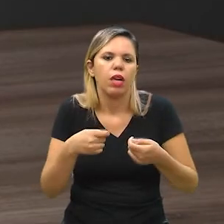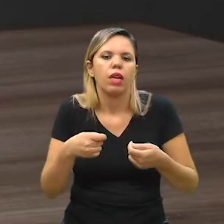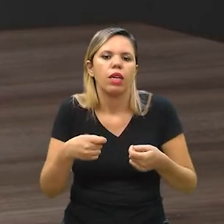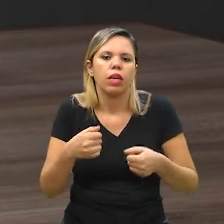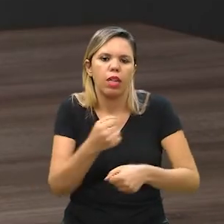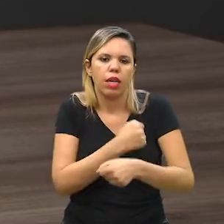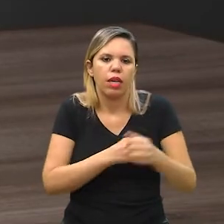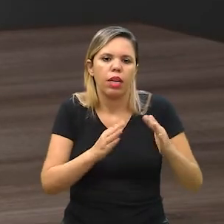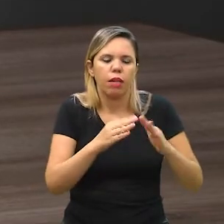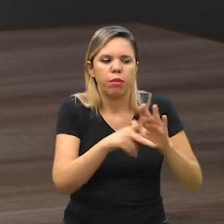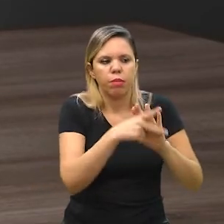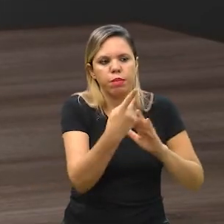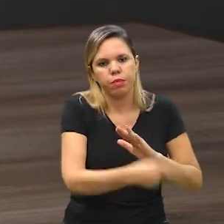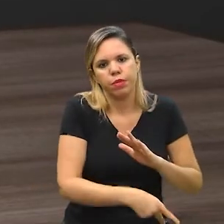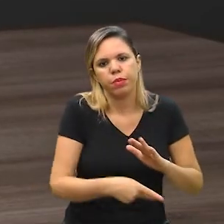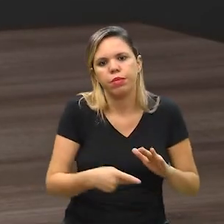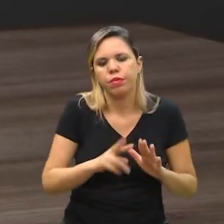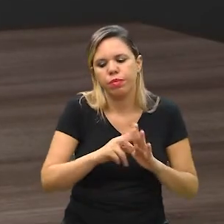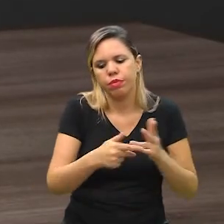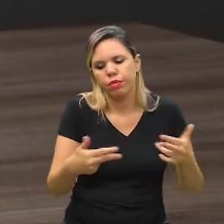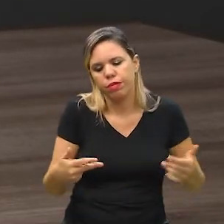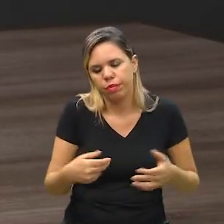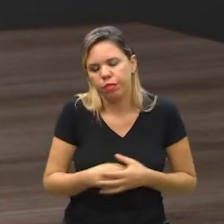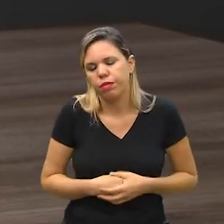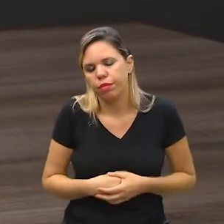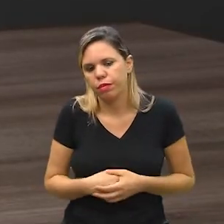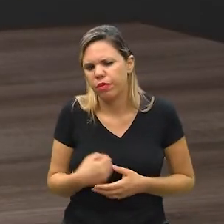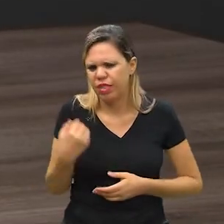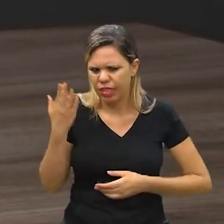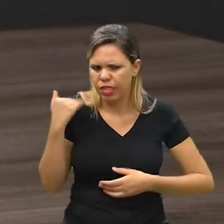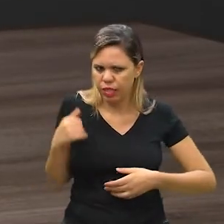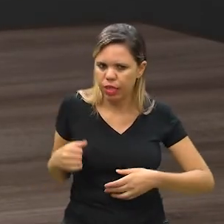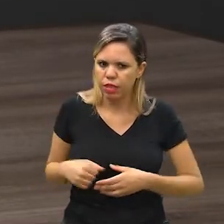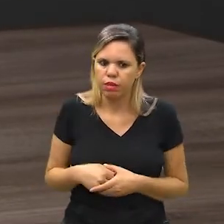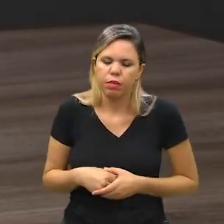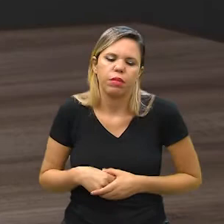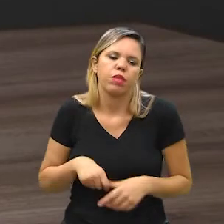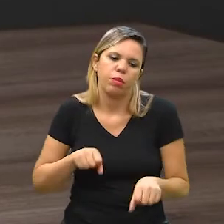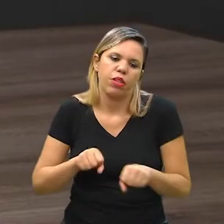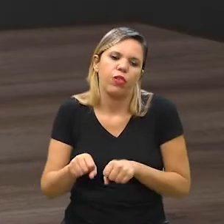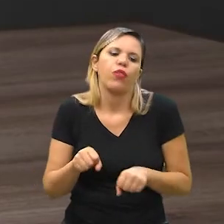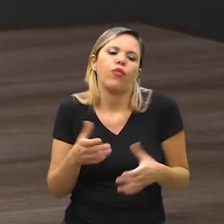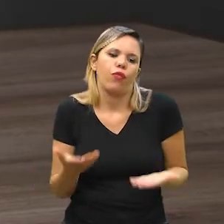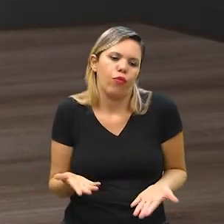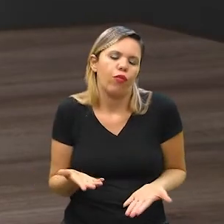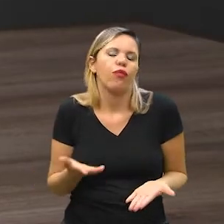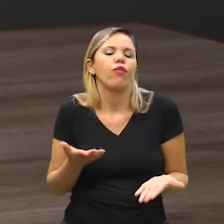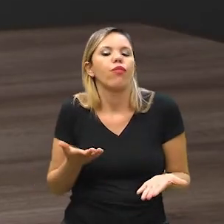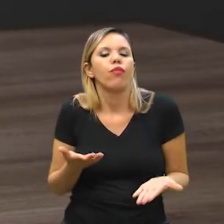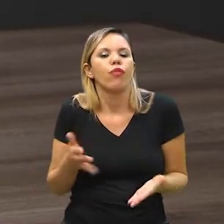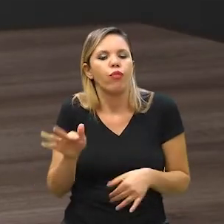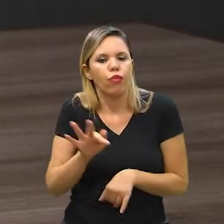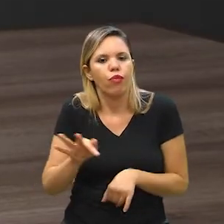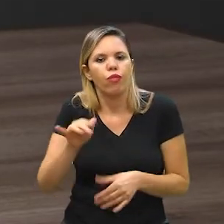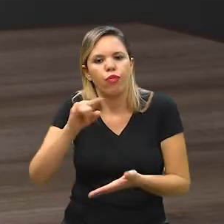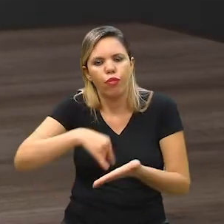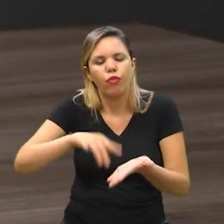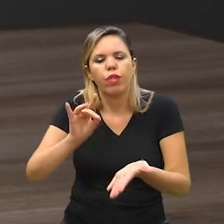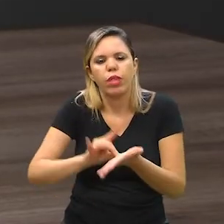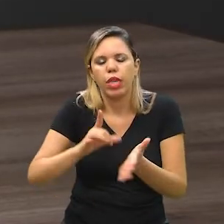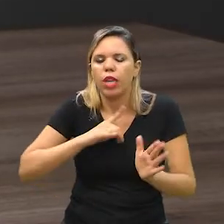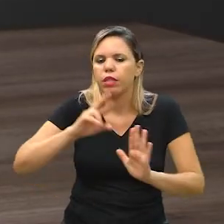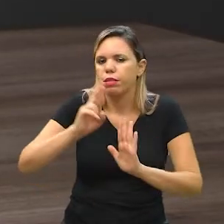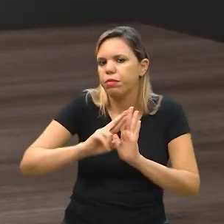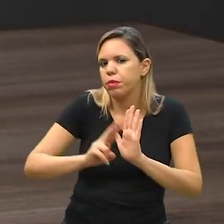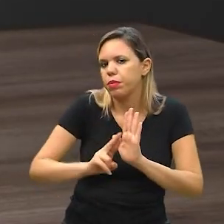alimentação na cozinha da própria casa e uma série de coisas. E a gente sabe que além da formalização, também existem